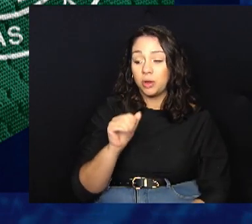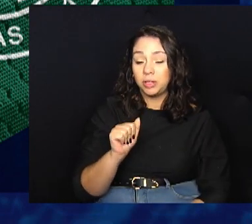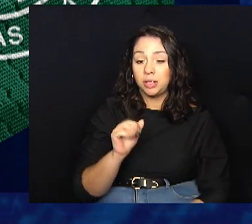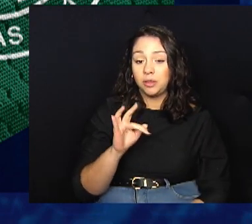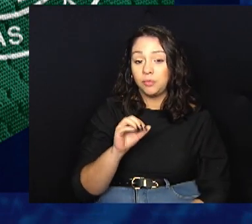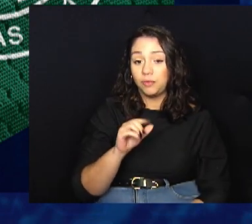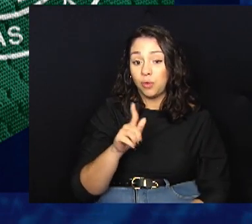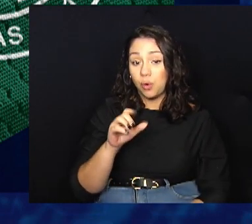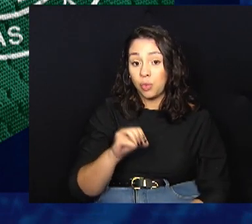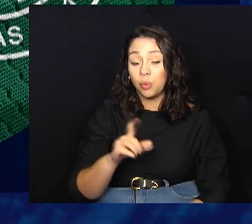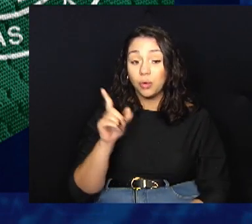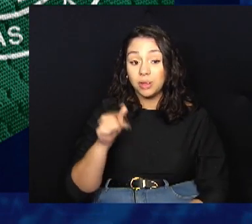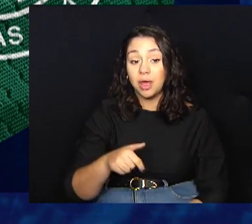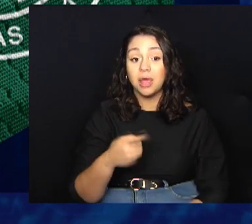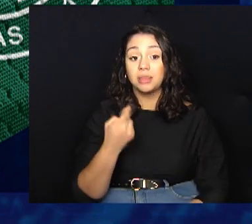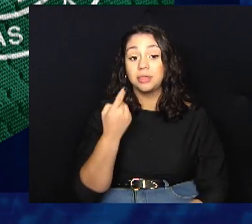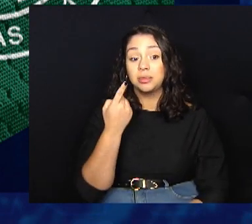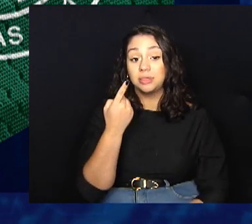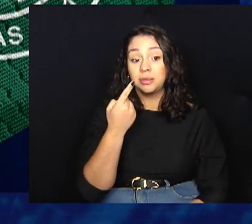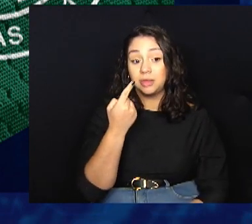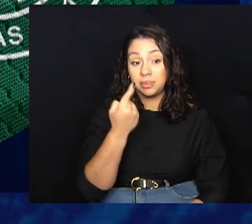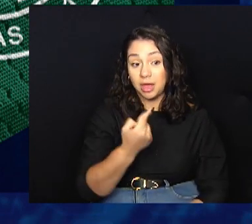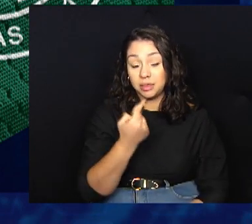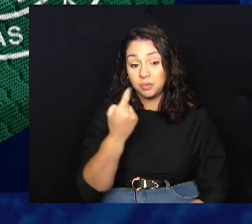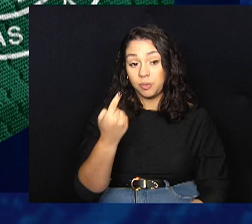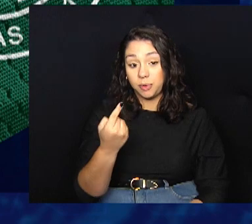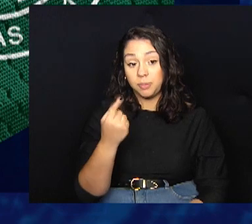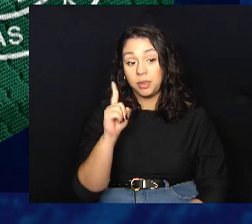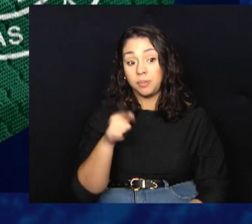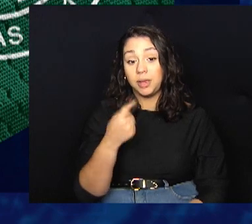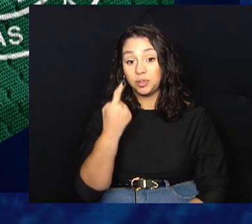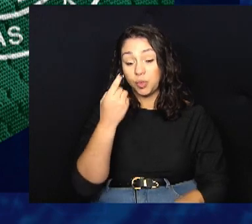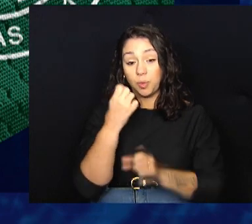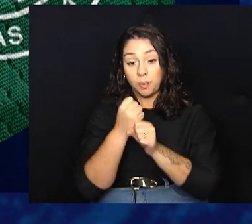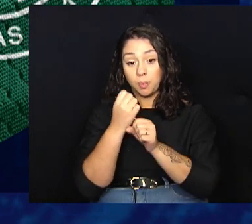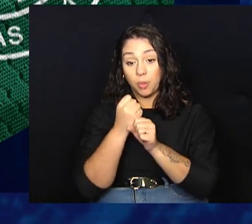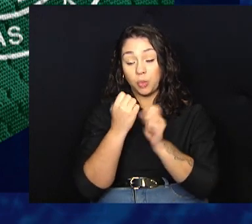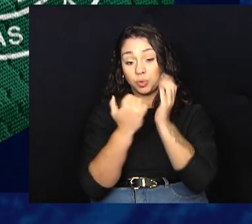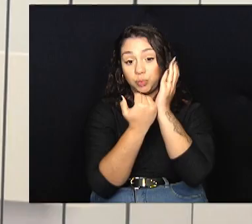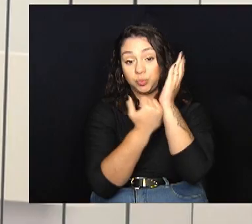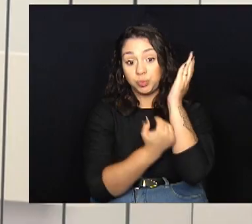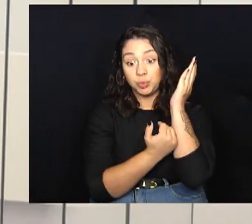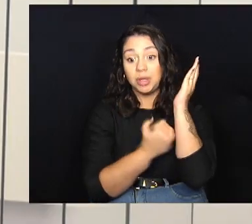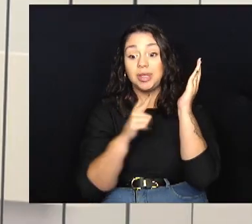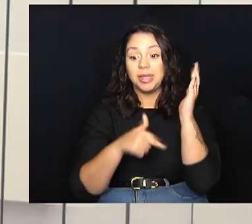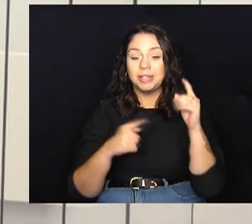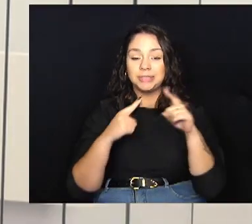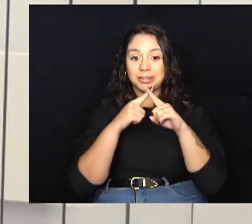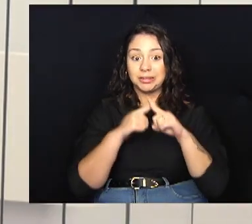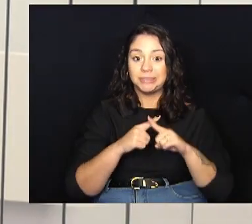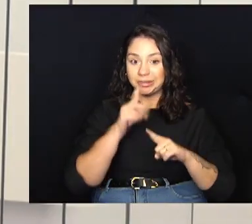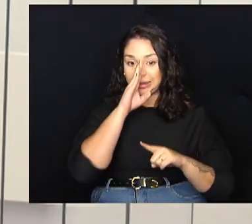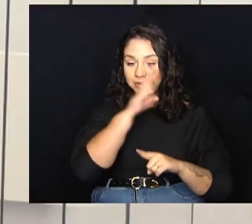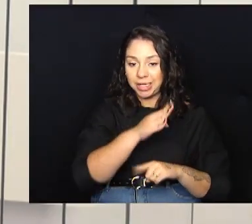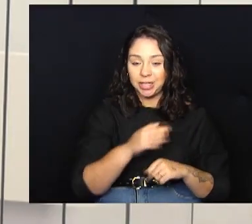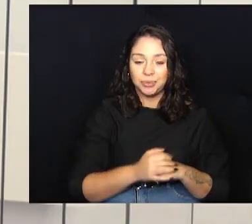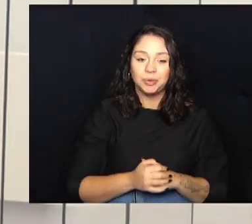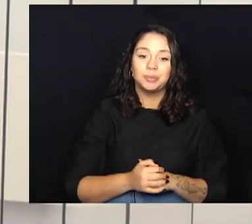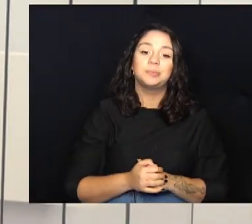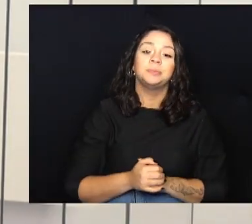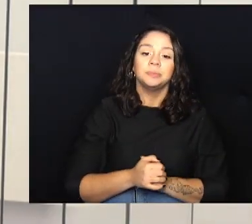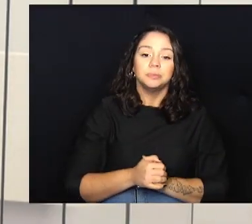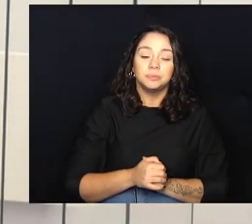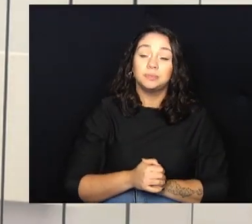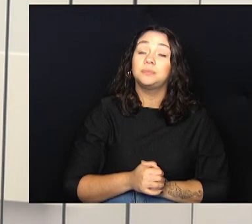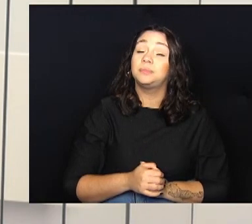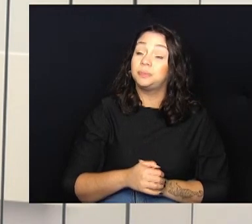mais está em décimo primeiro só que um ponto Atrás só do Bugre hein então é um confronto direto Humberto lowzer